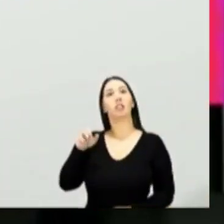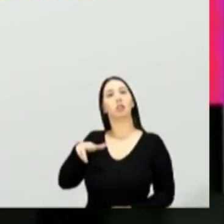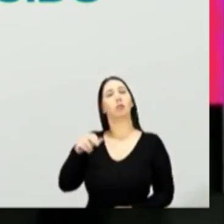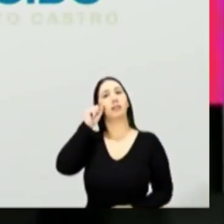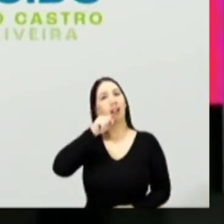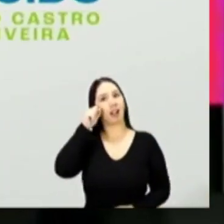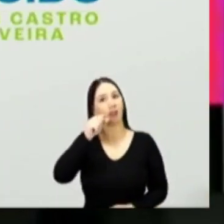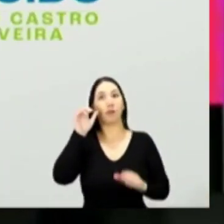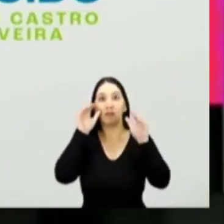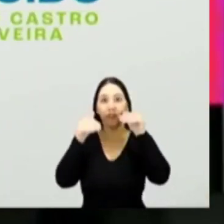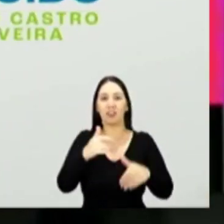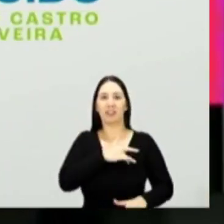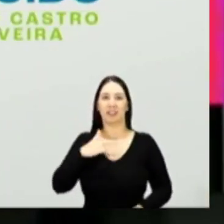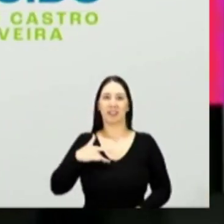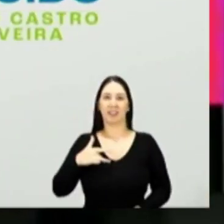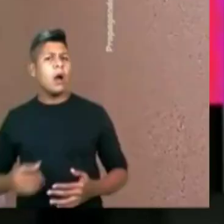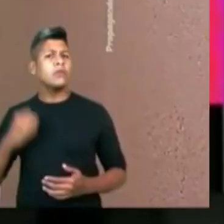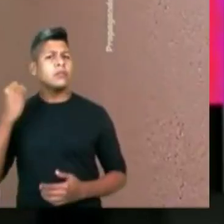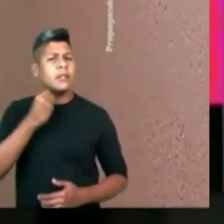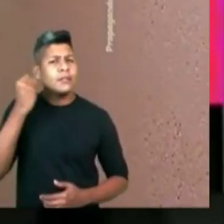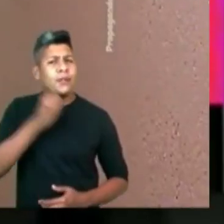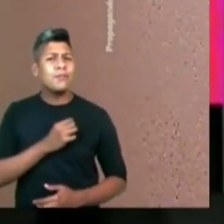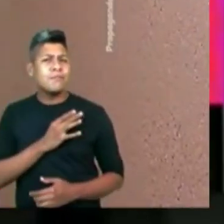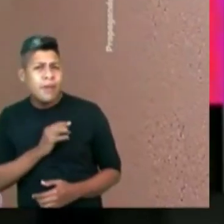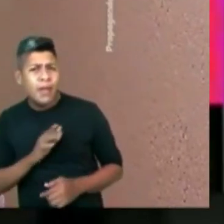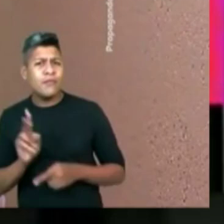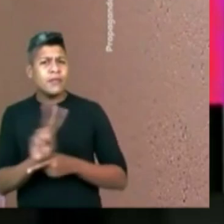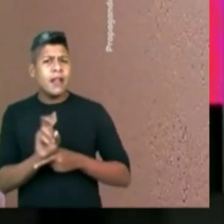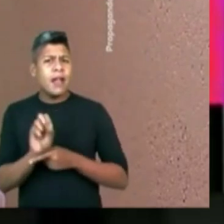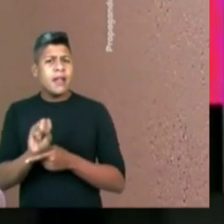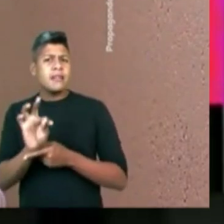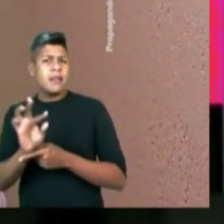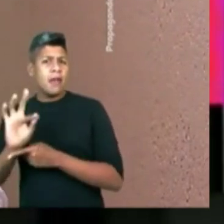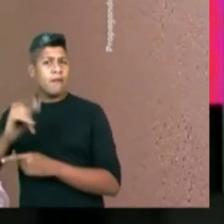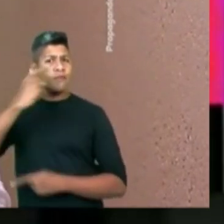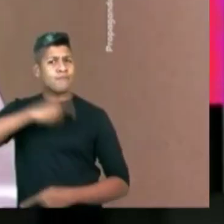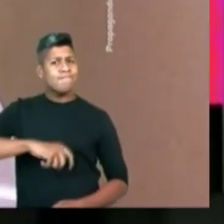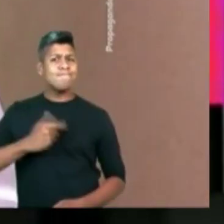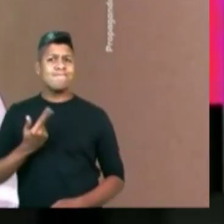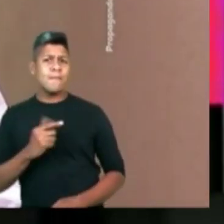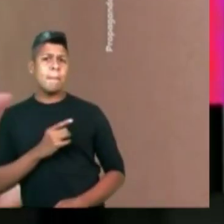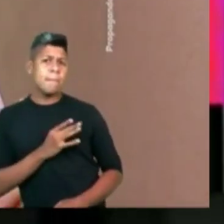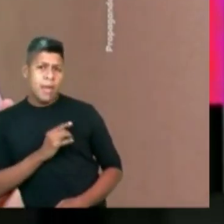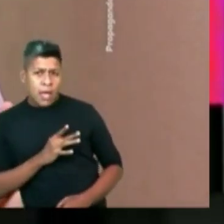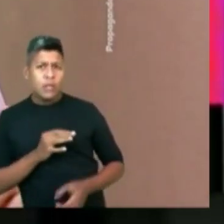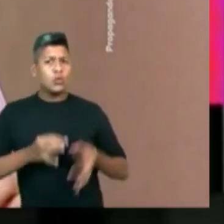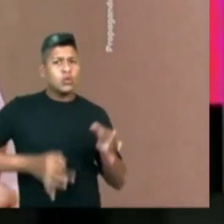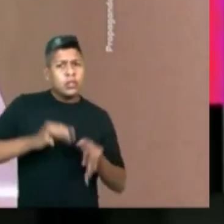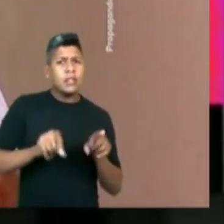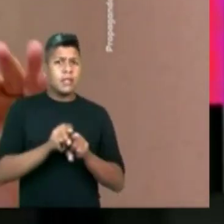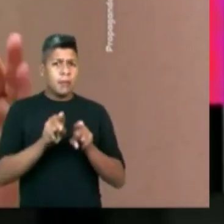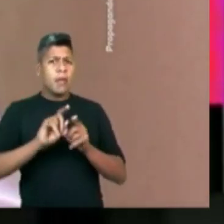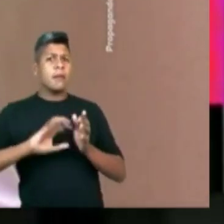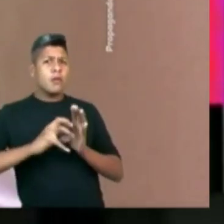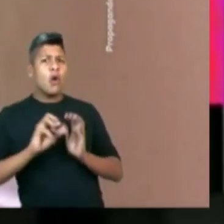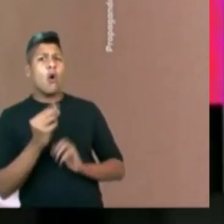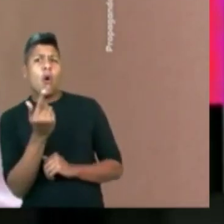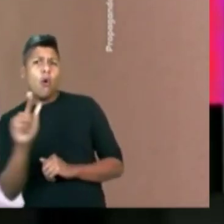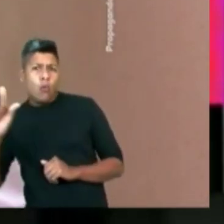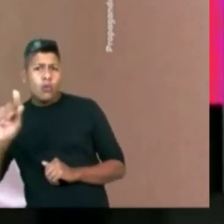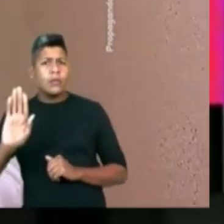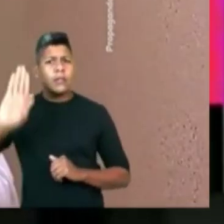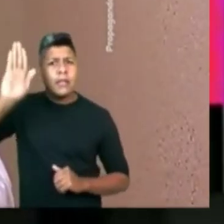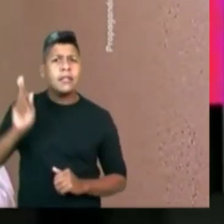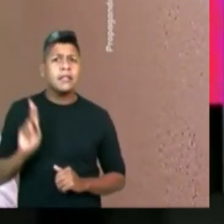Sou Edson Aparecido, o senador da Saúde. Qual senador não vai recuar na hora de fiscalizar o STF? O Belão aqui que não tem rabo preso com a justiça e ninguém do